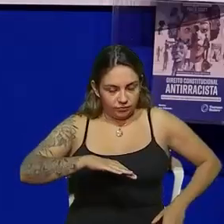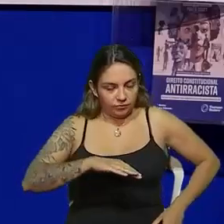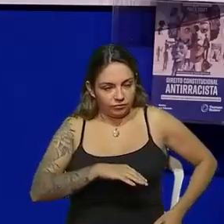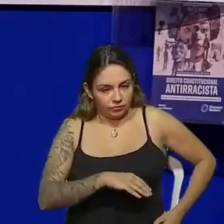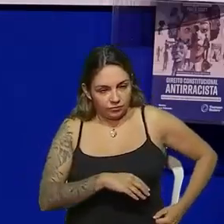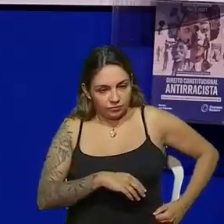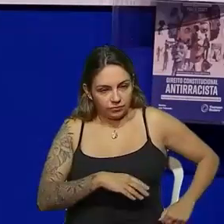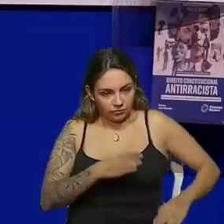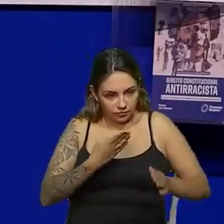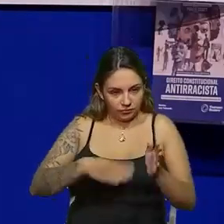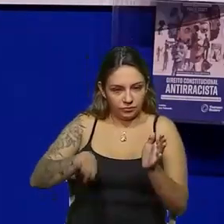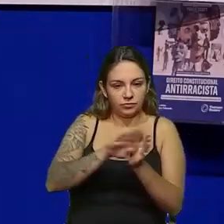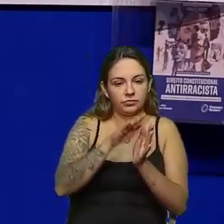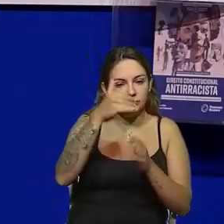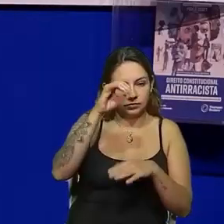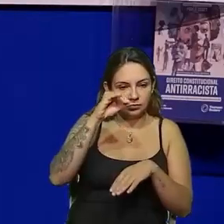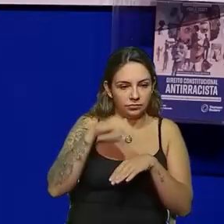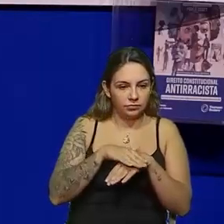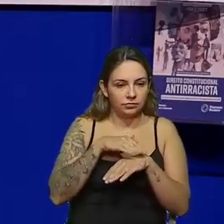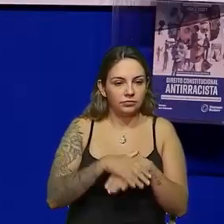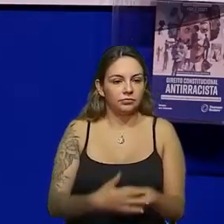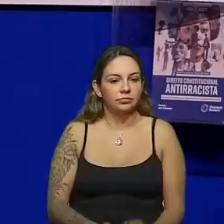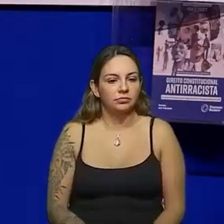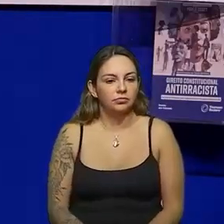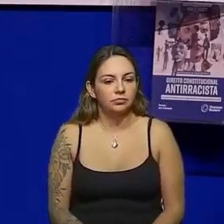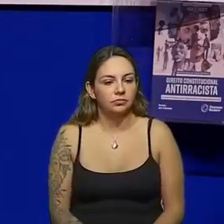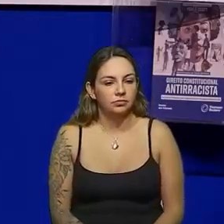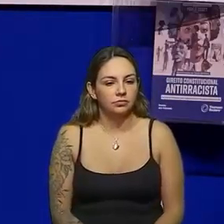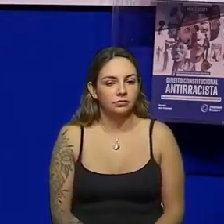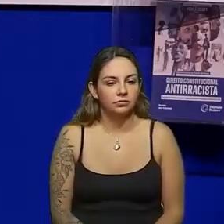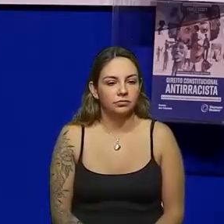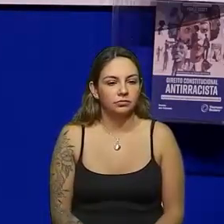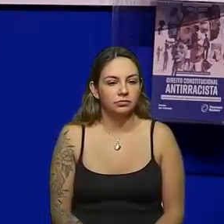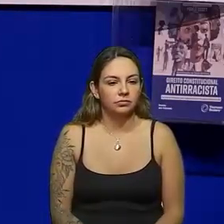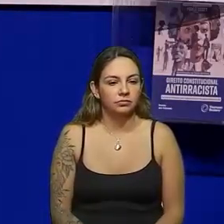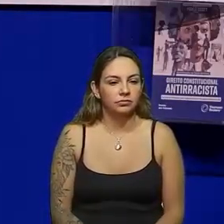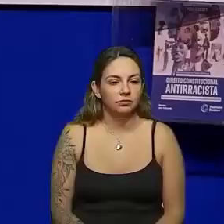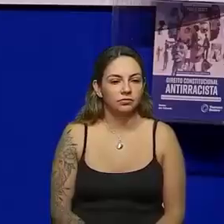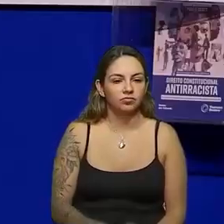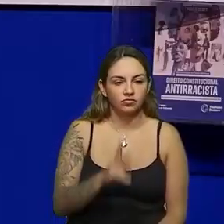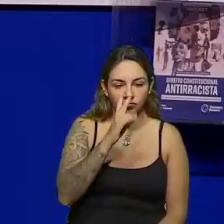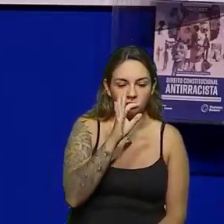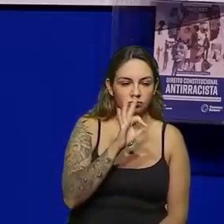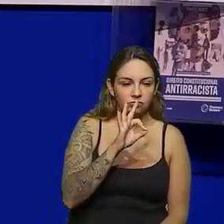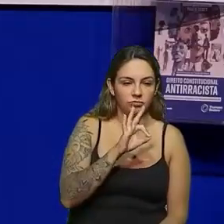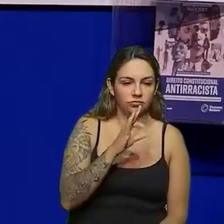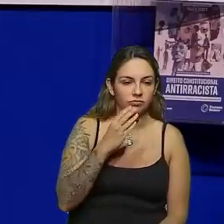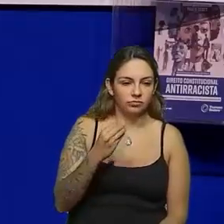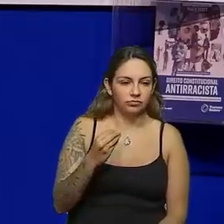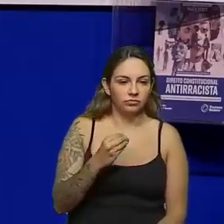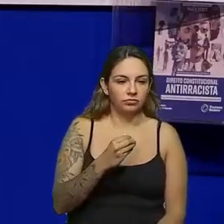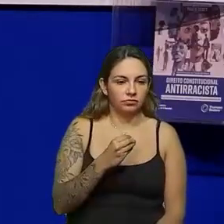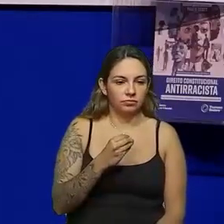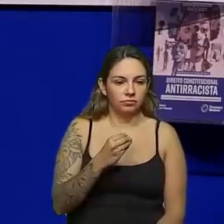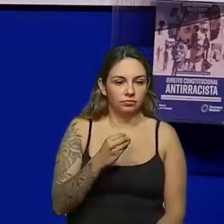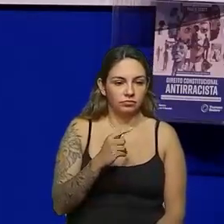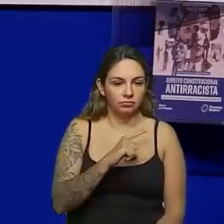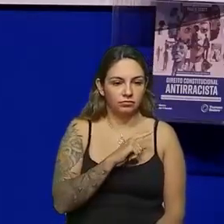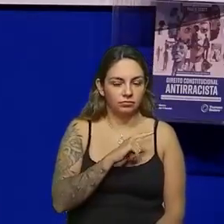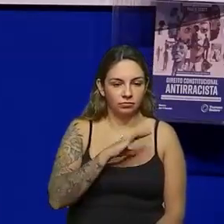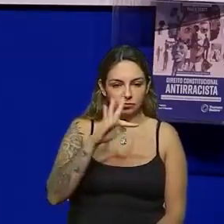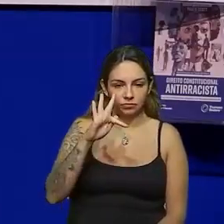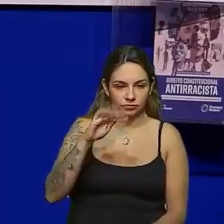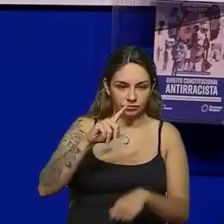tarde e chega às 10 da noite. Parece que não passou tempo nenhum e passou tempo para burro, porque tem um